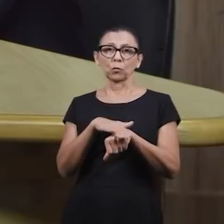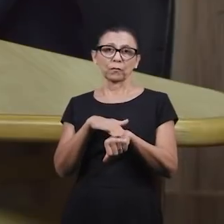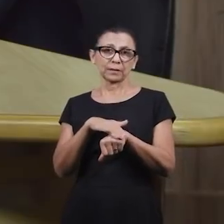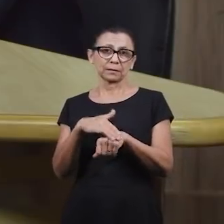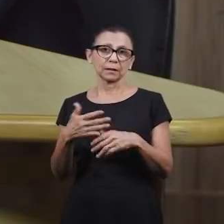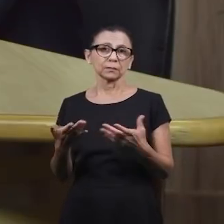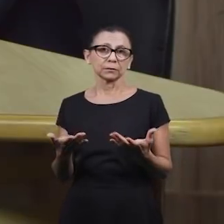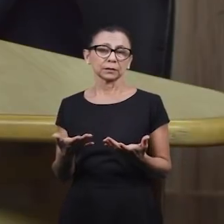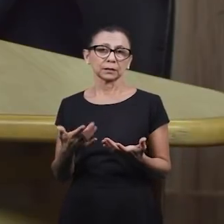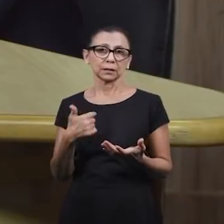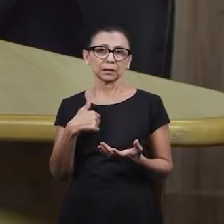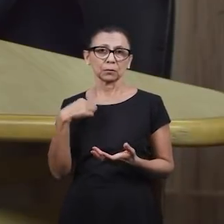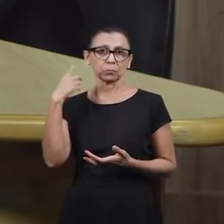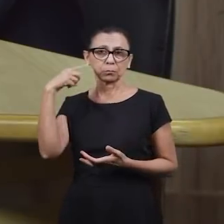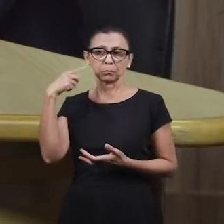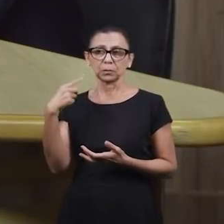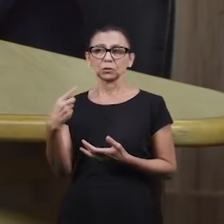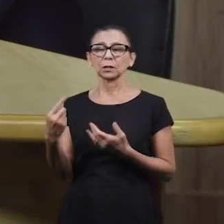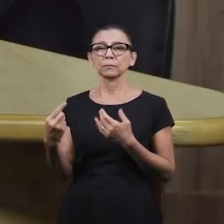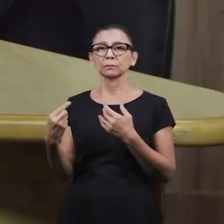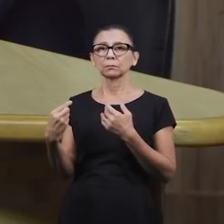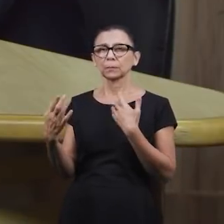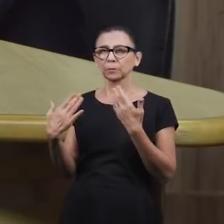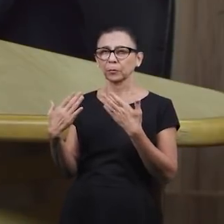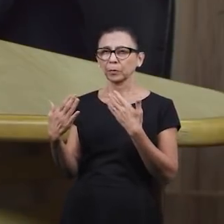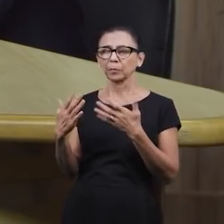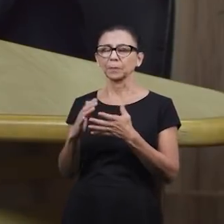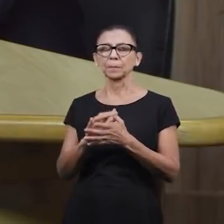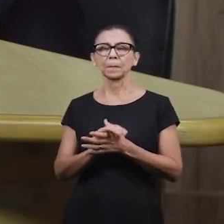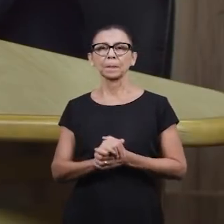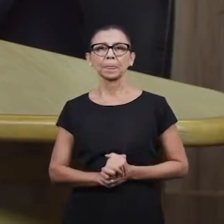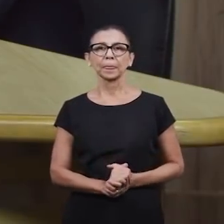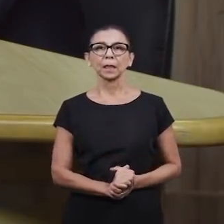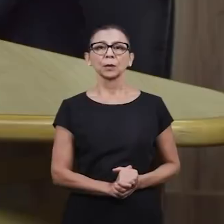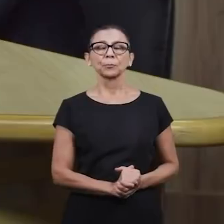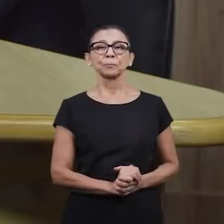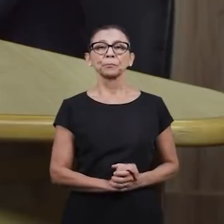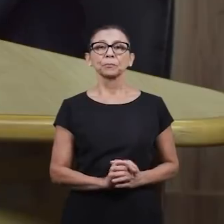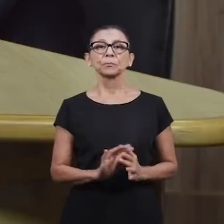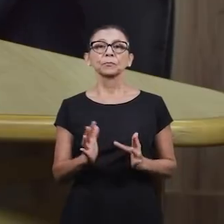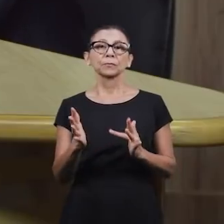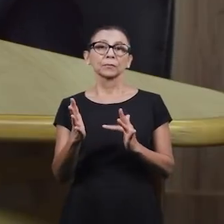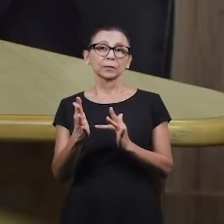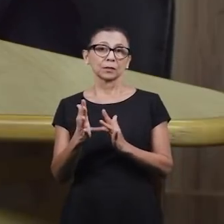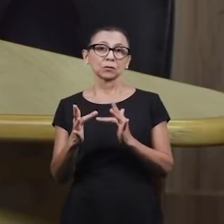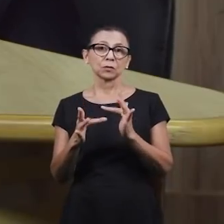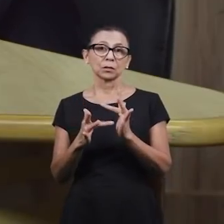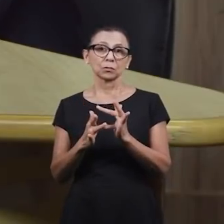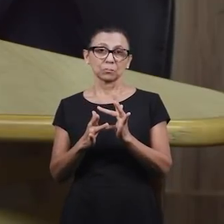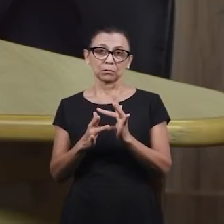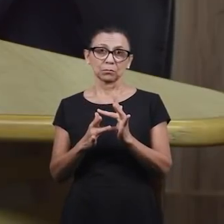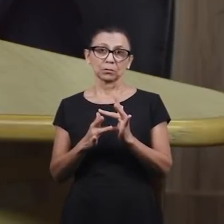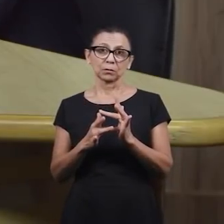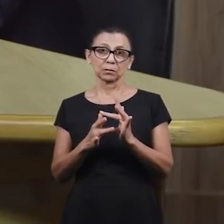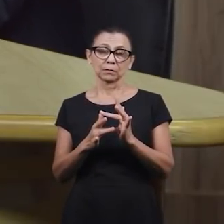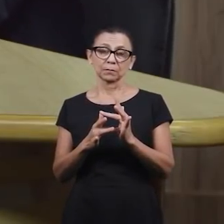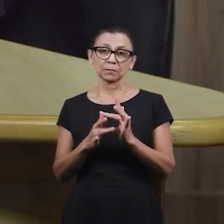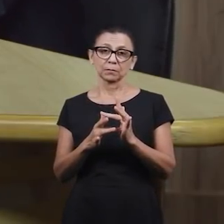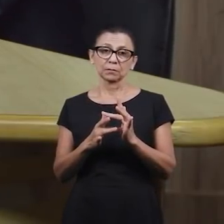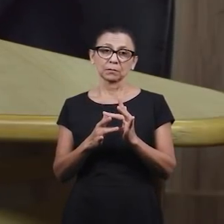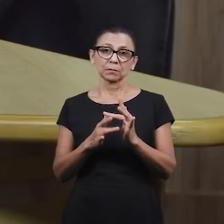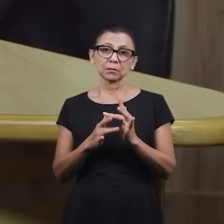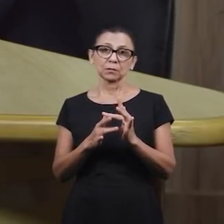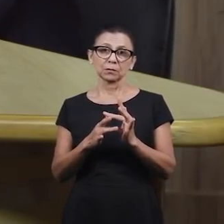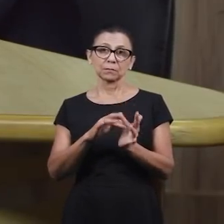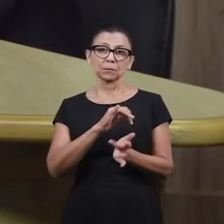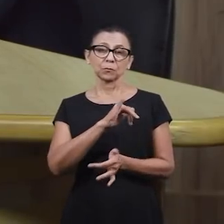mesmo fez essa referência, né? Dizendo que vós me chamais de mestre e senhor. Então as pessoas confundem